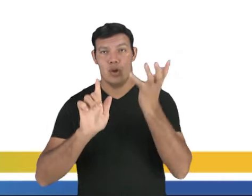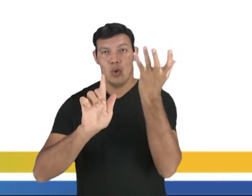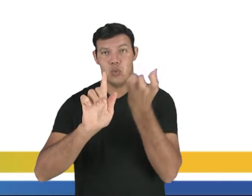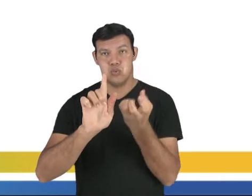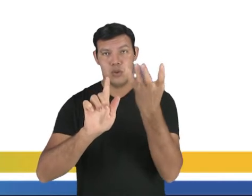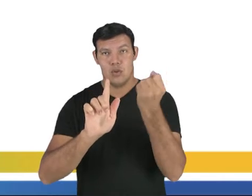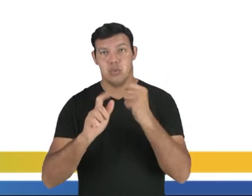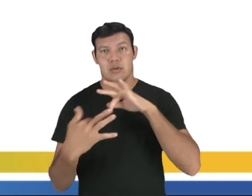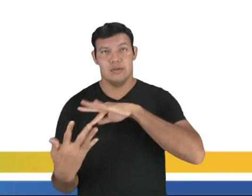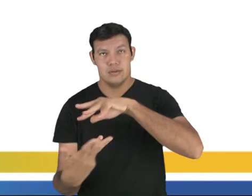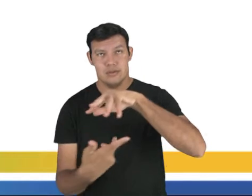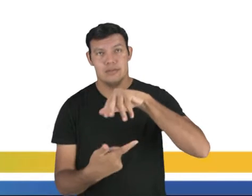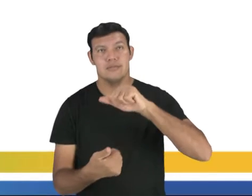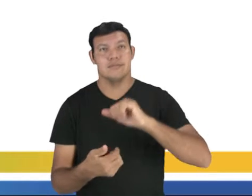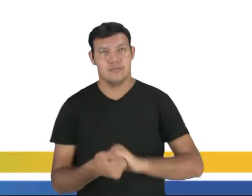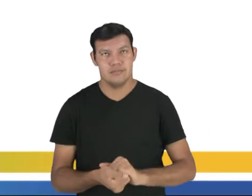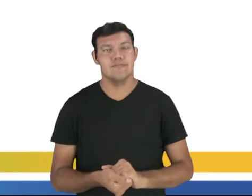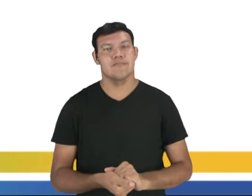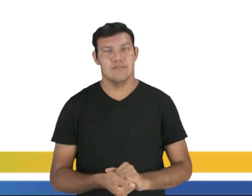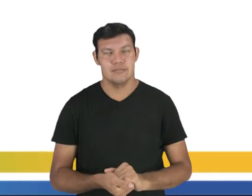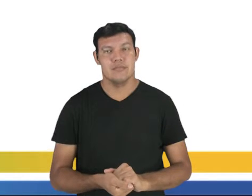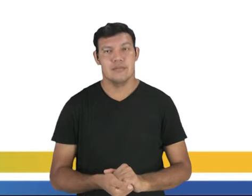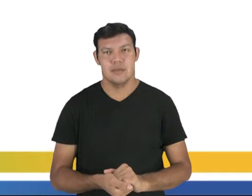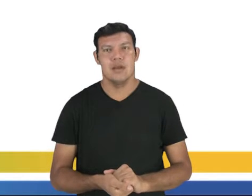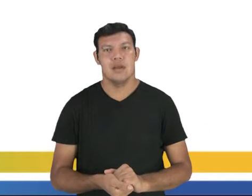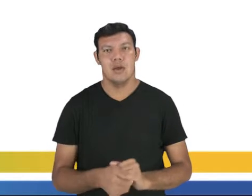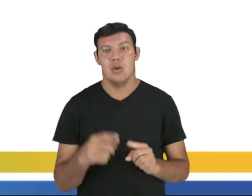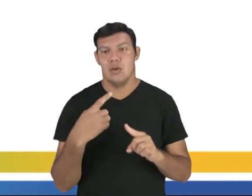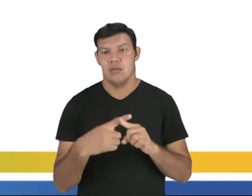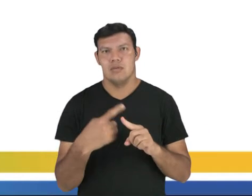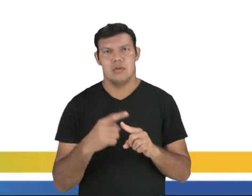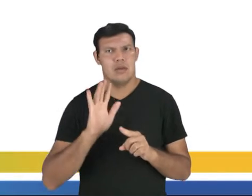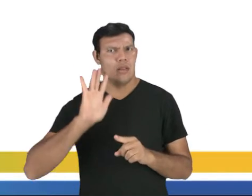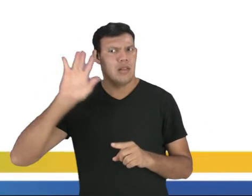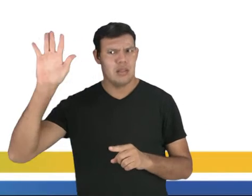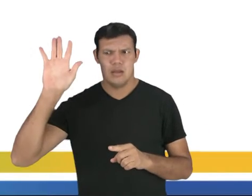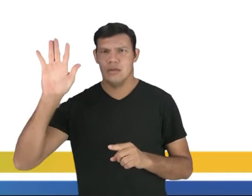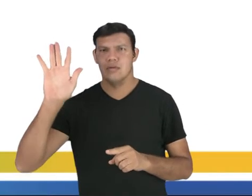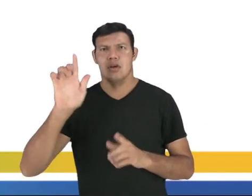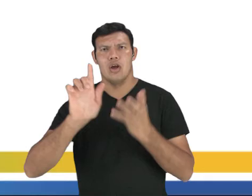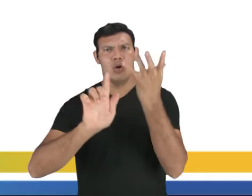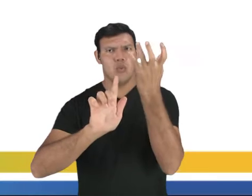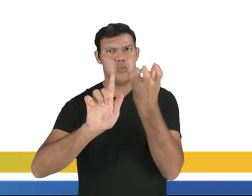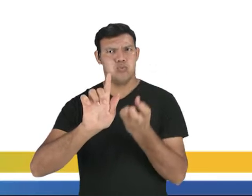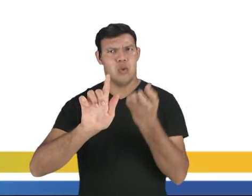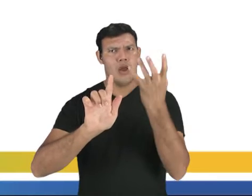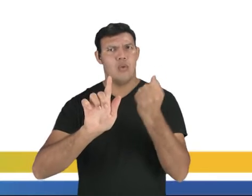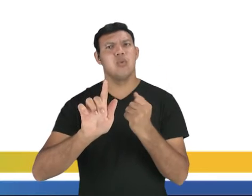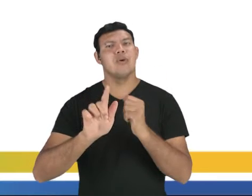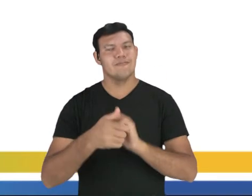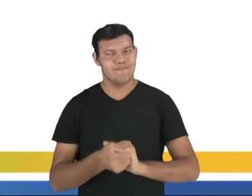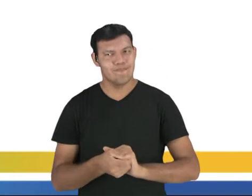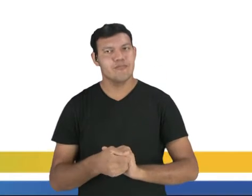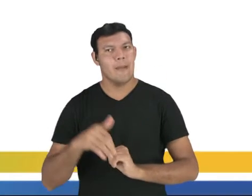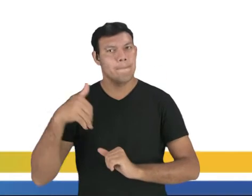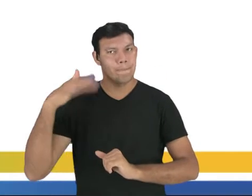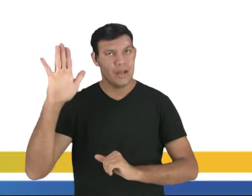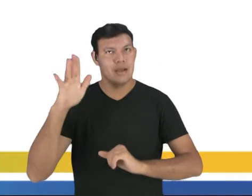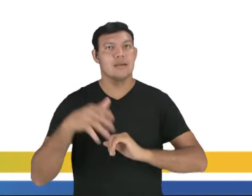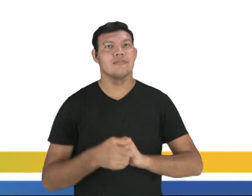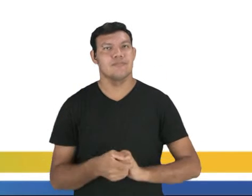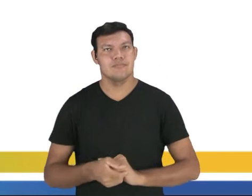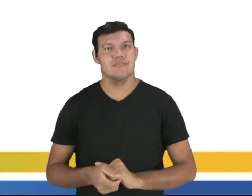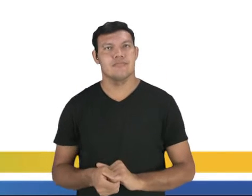segundo. Porque a velocidade, a aceleração da gravidade lá é maior. Os valores que você está vendo ali da tabela, né, onde tem um